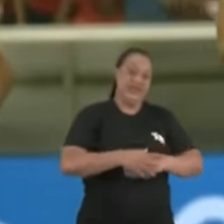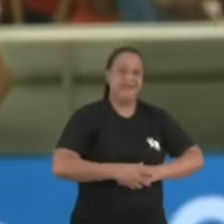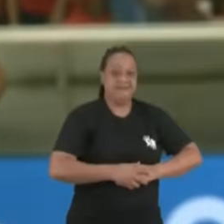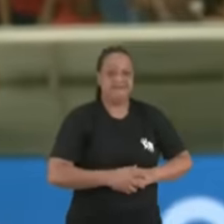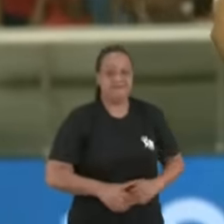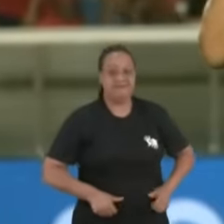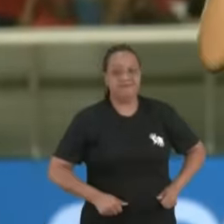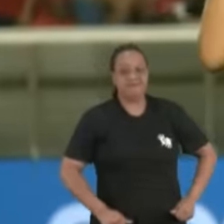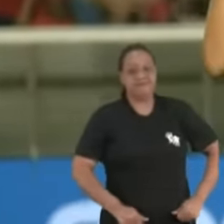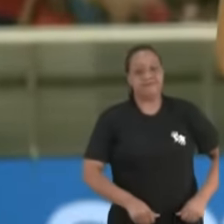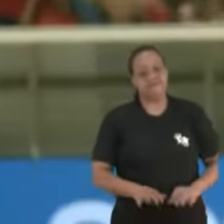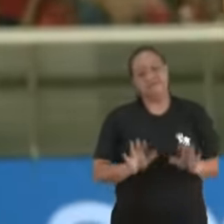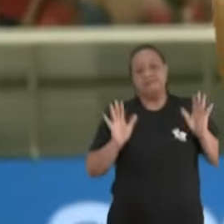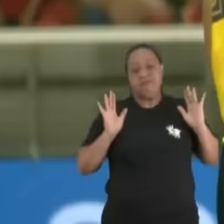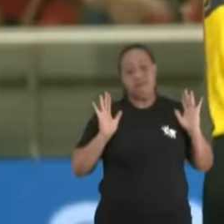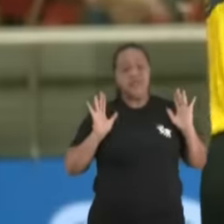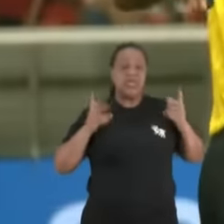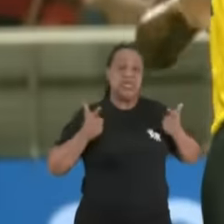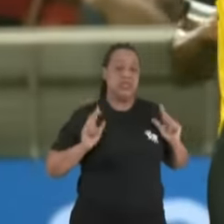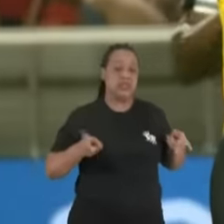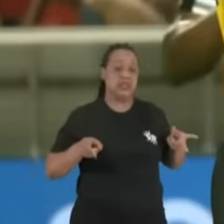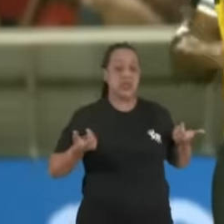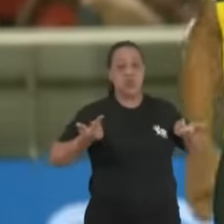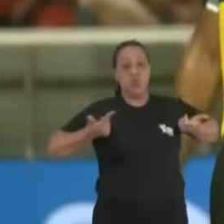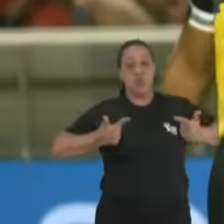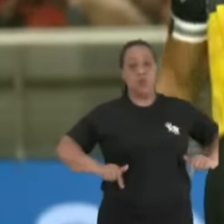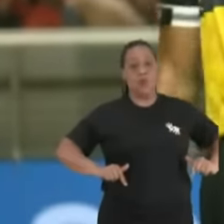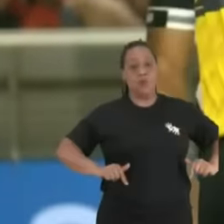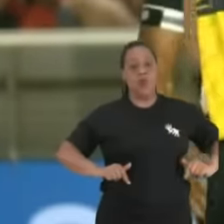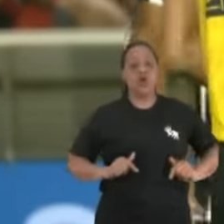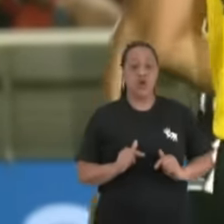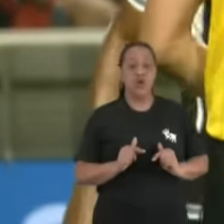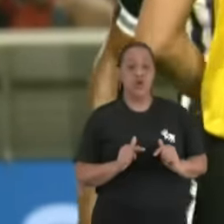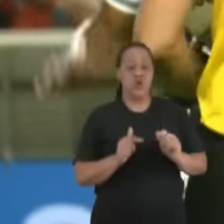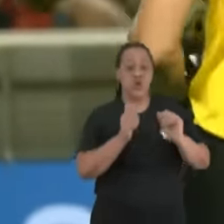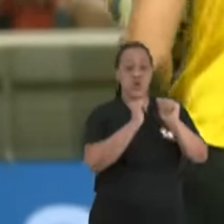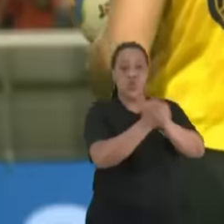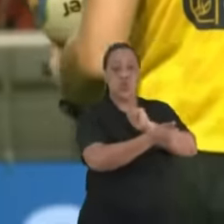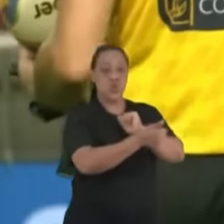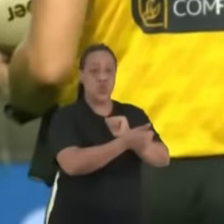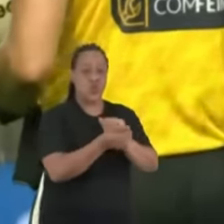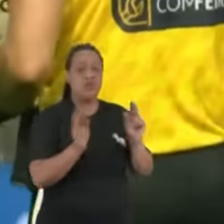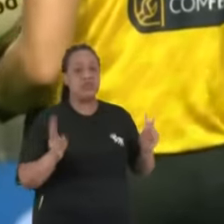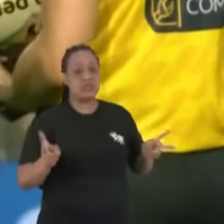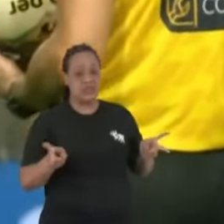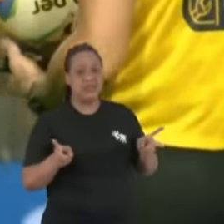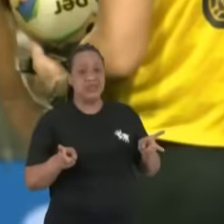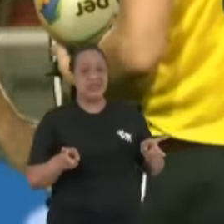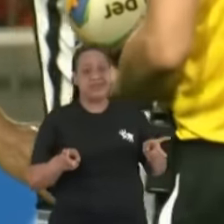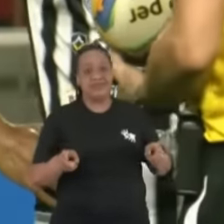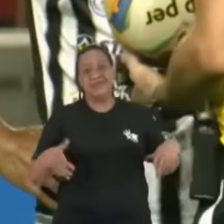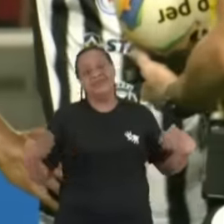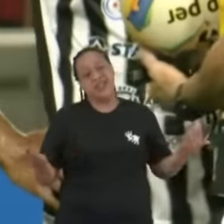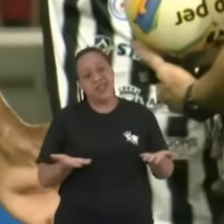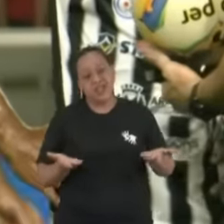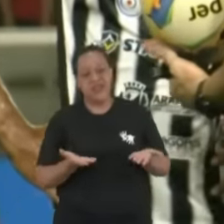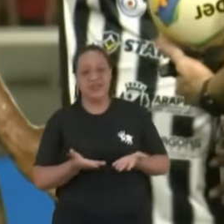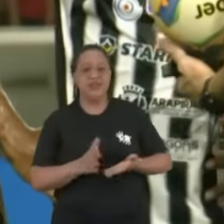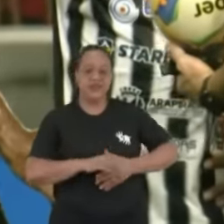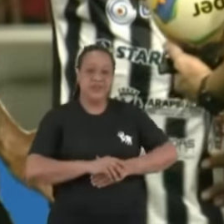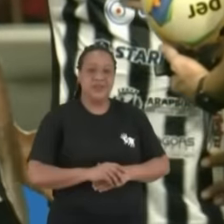Ele tá on sempre, né? Meteu pro dentro do gol, colocou a bola do